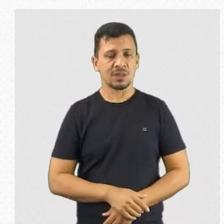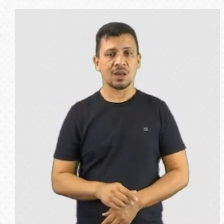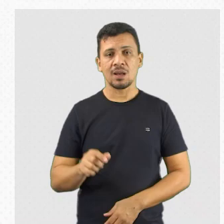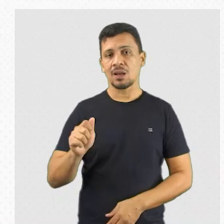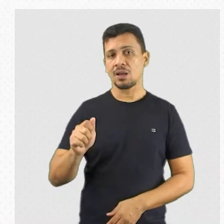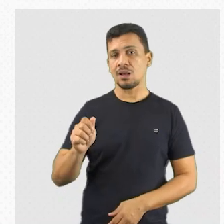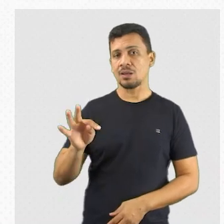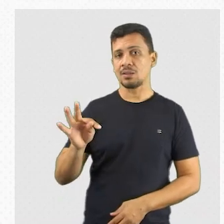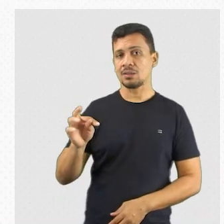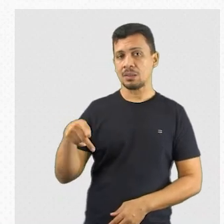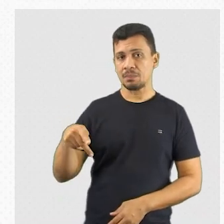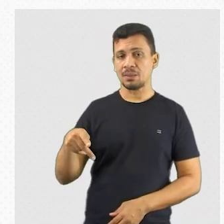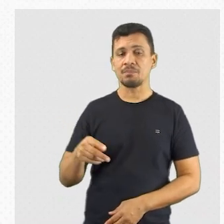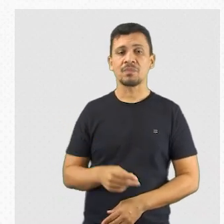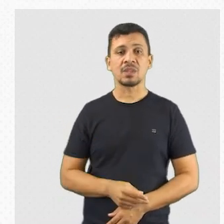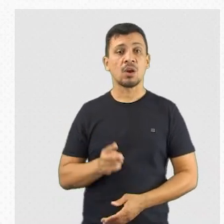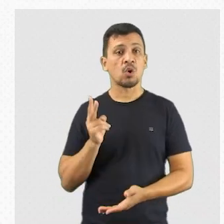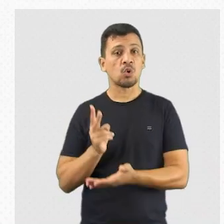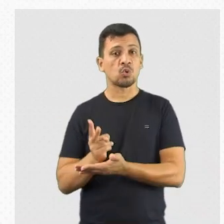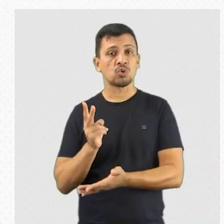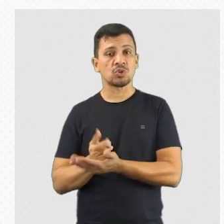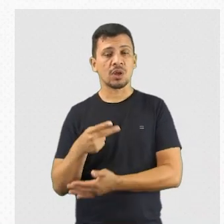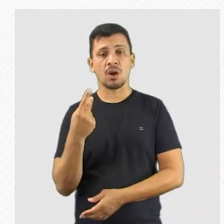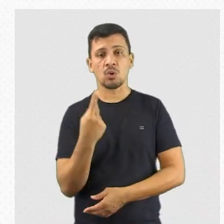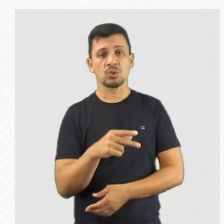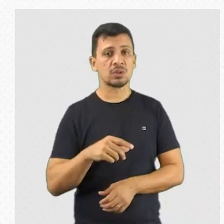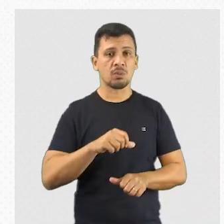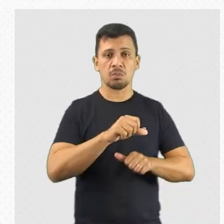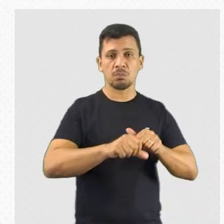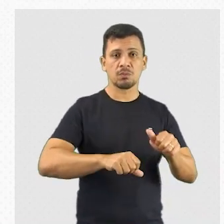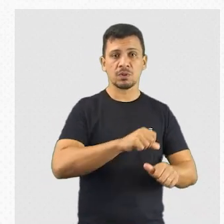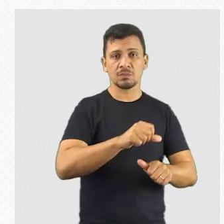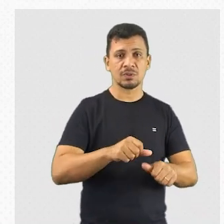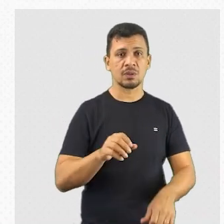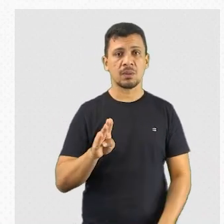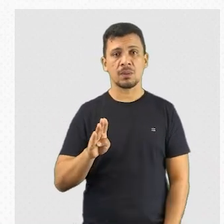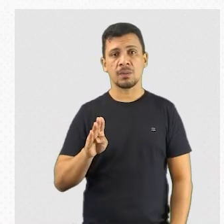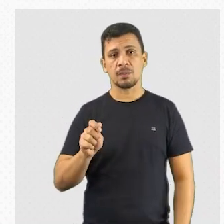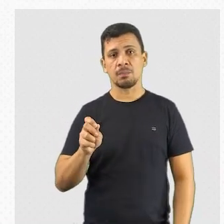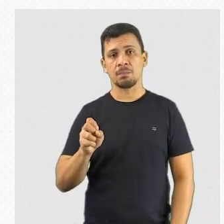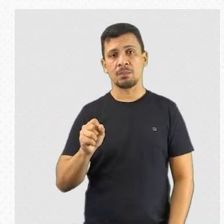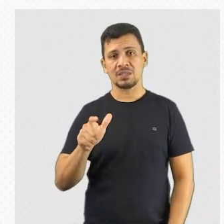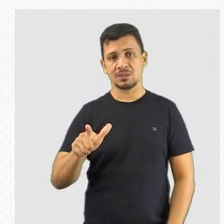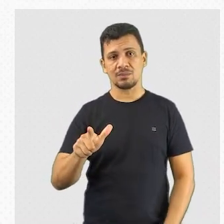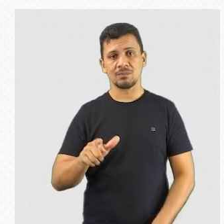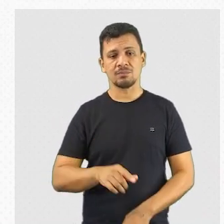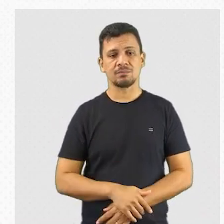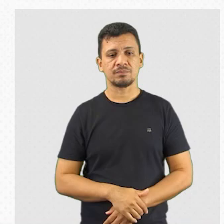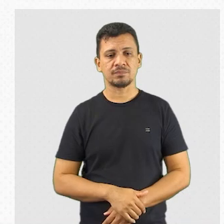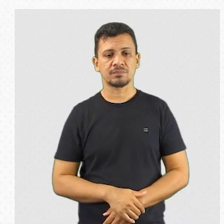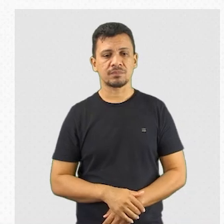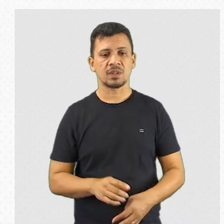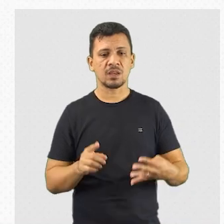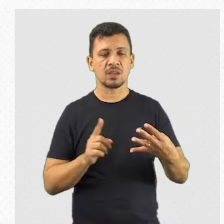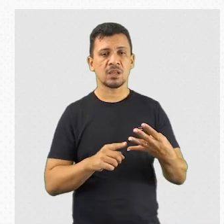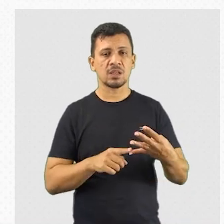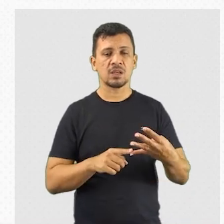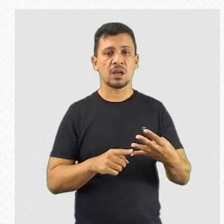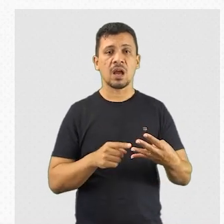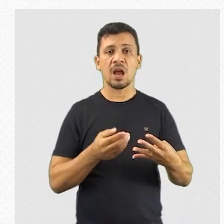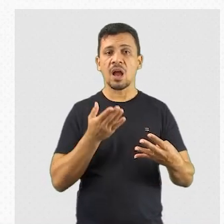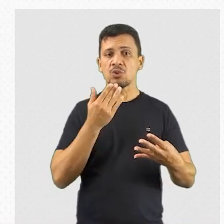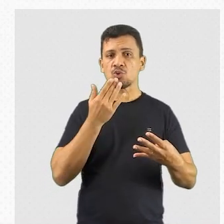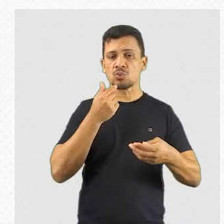ATP também, para manter o seu metabolismo basal, o seu metabolismo celular ativo, tá? Atua na